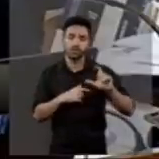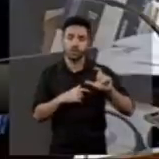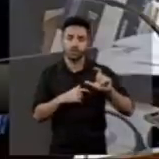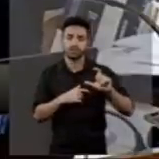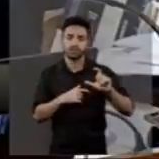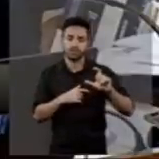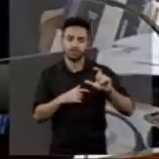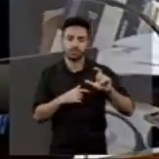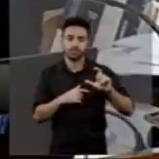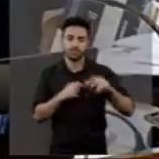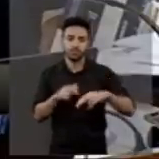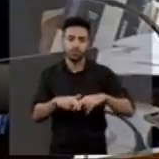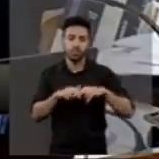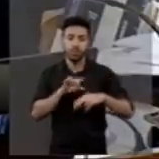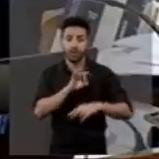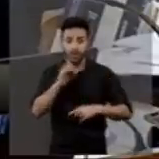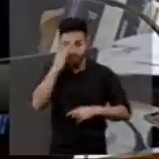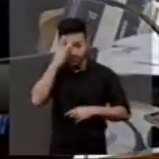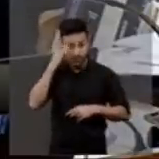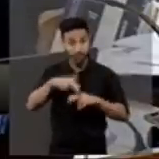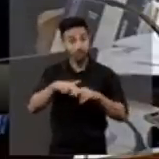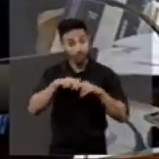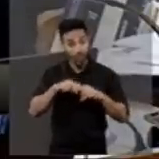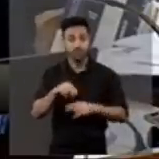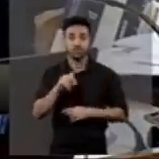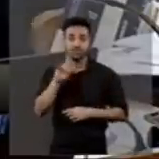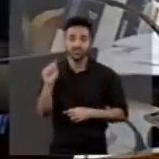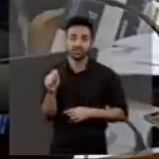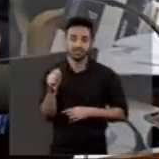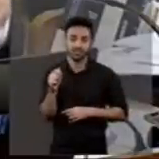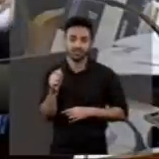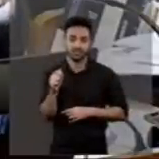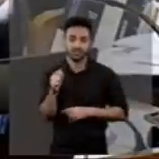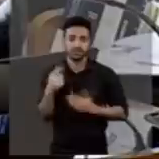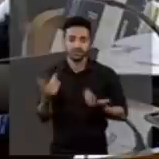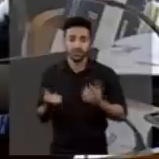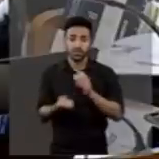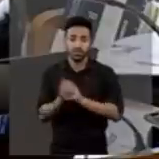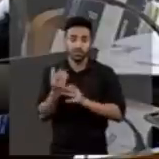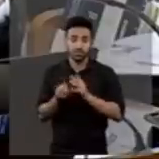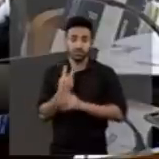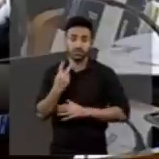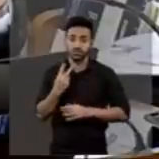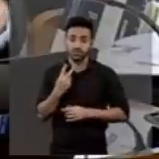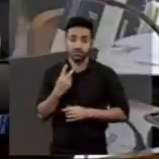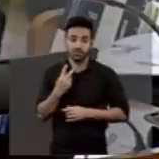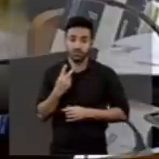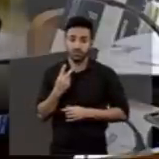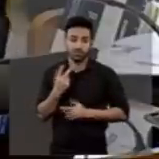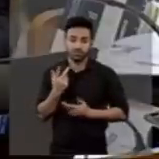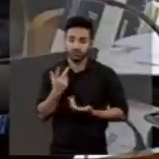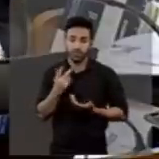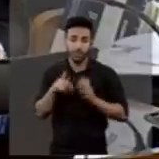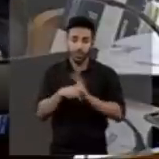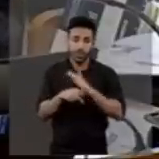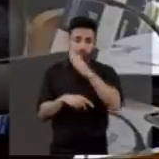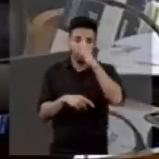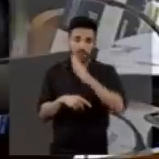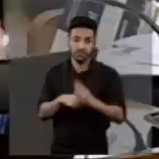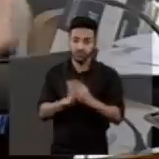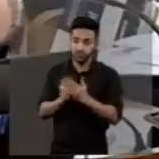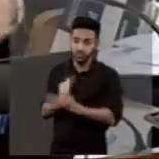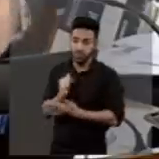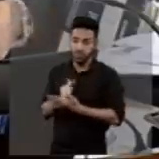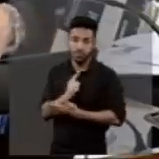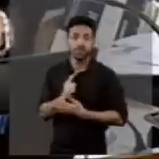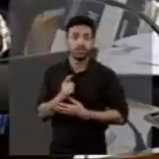cigarro por pessoa por dia. Exatamente, a produção acaba sendo consumida pelo Brasil, em